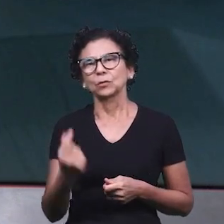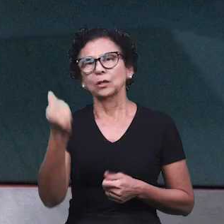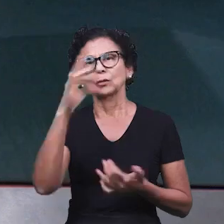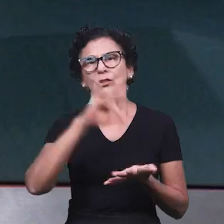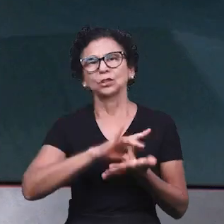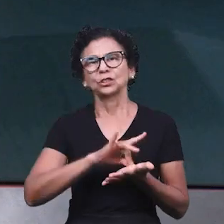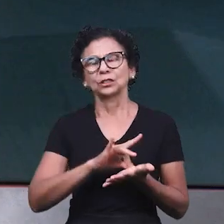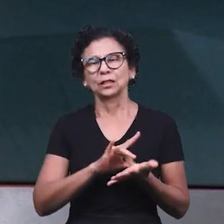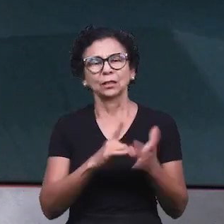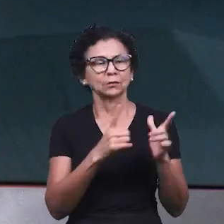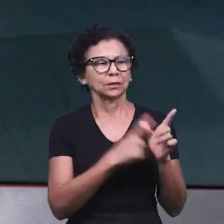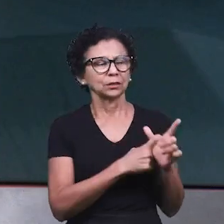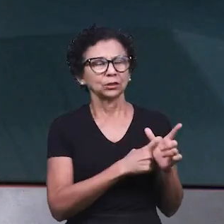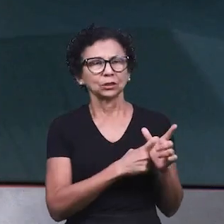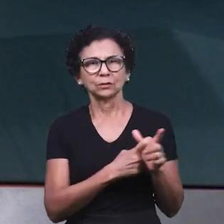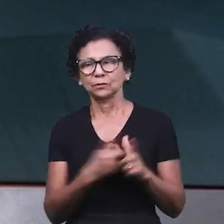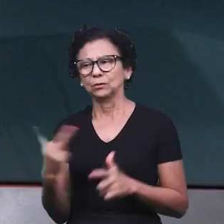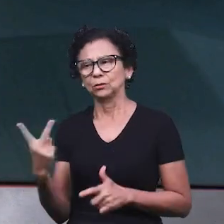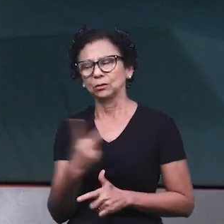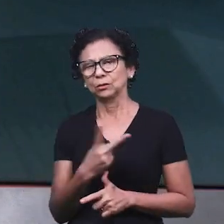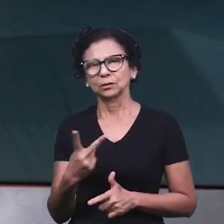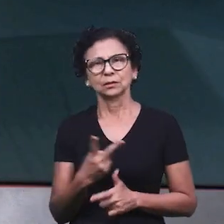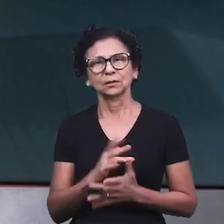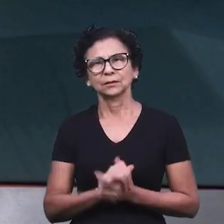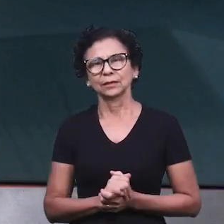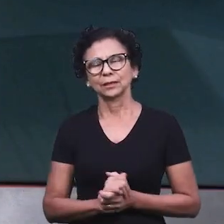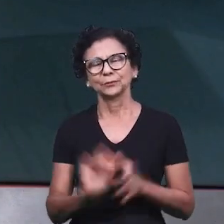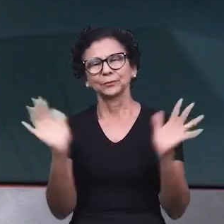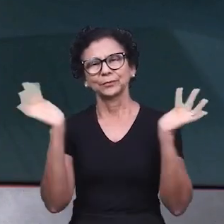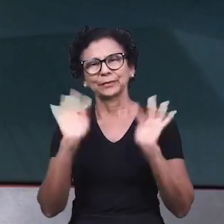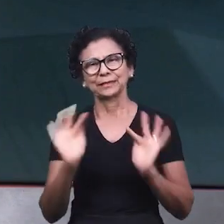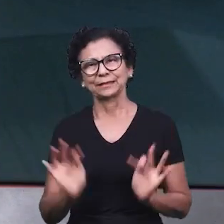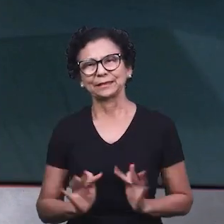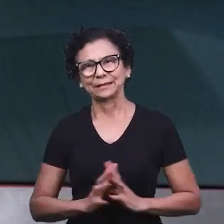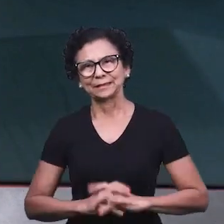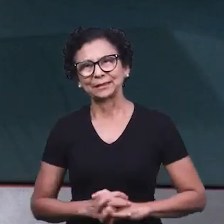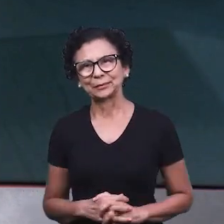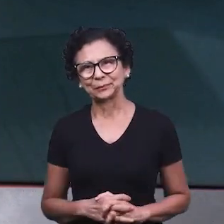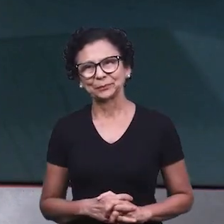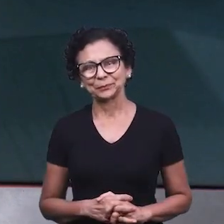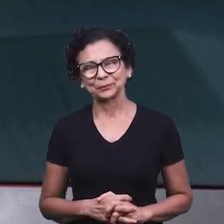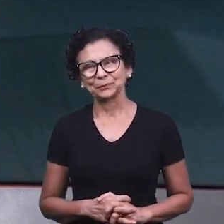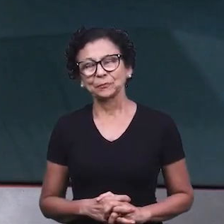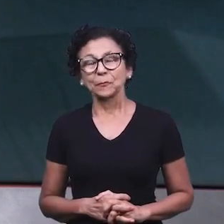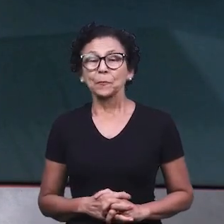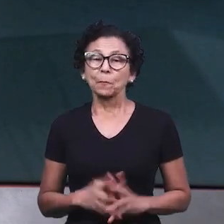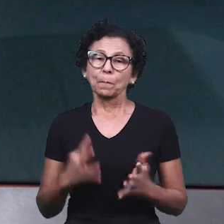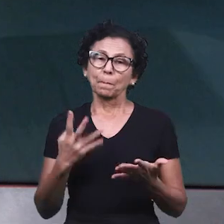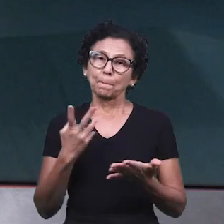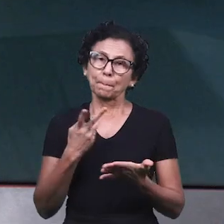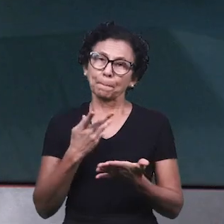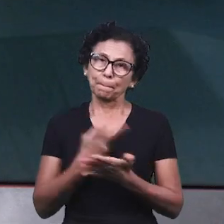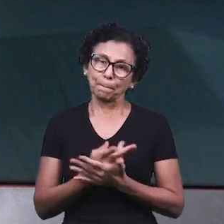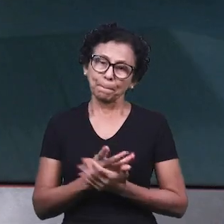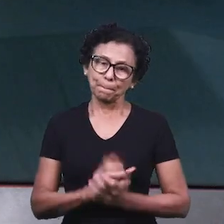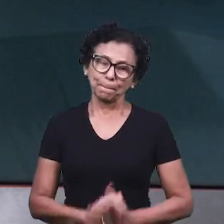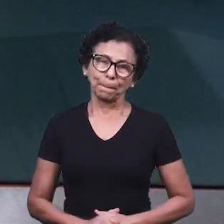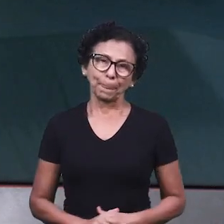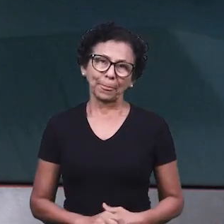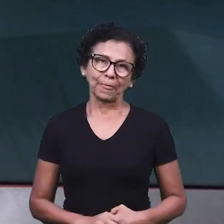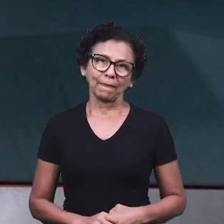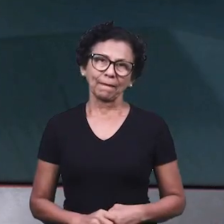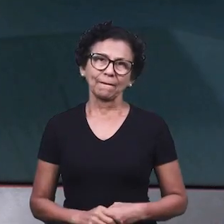e ambas as partes se deram por satisfeitas. Acontece que, em alguns